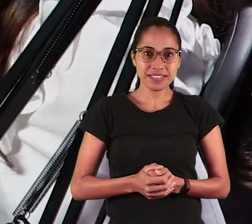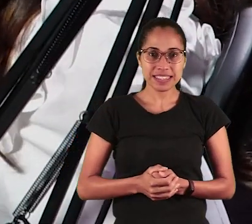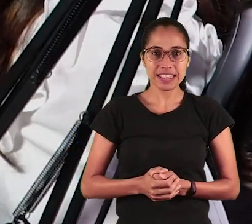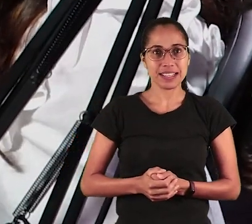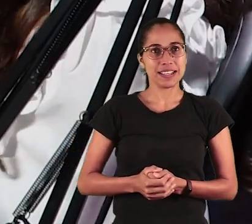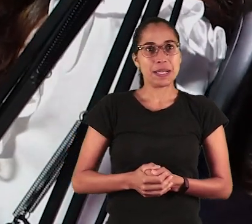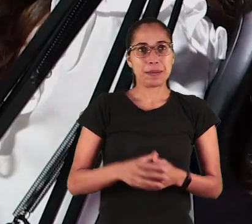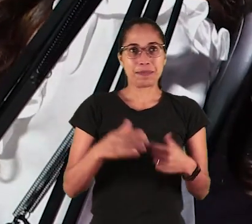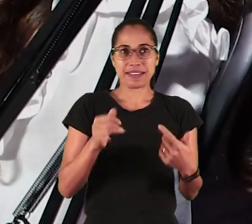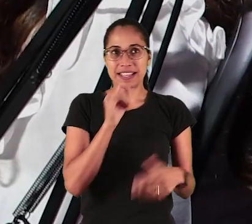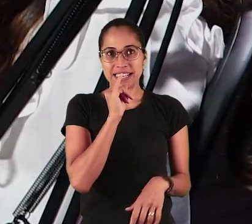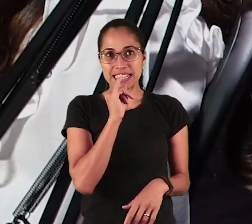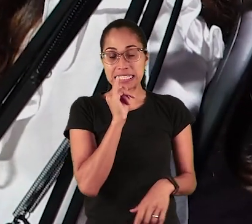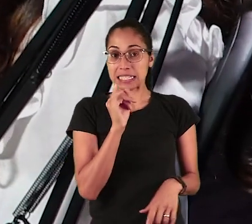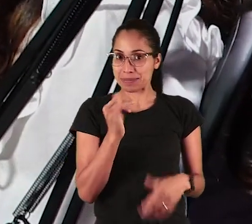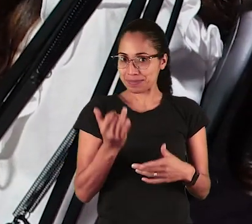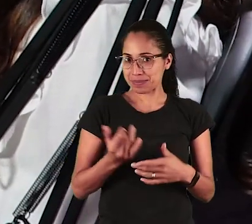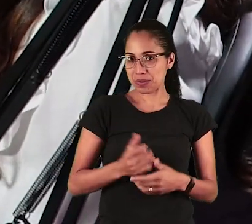né